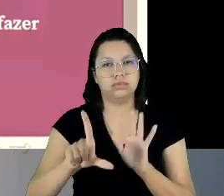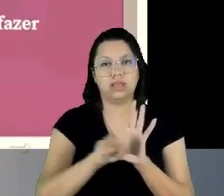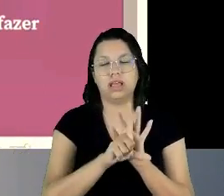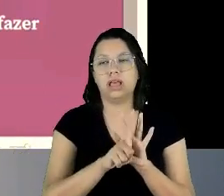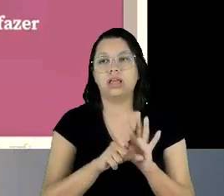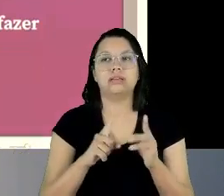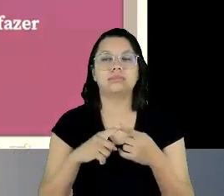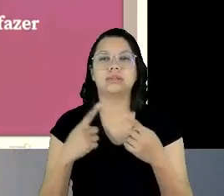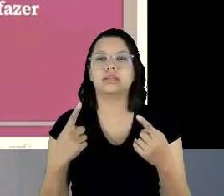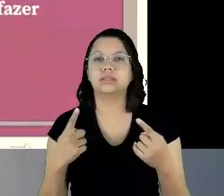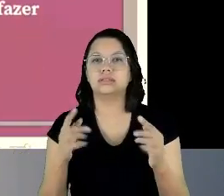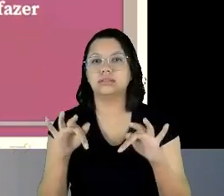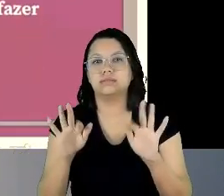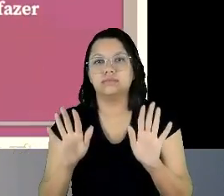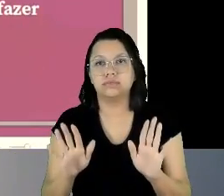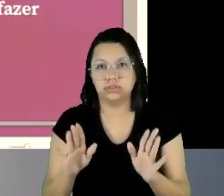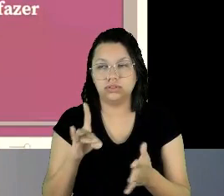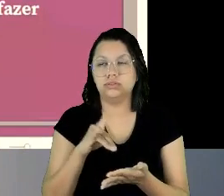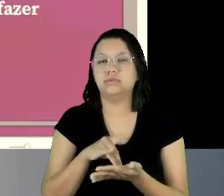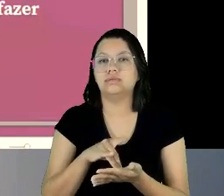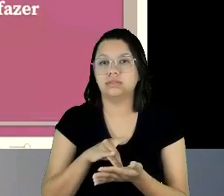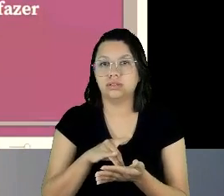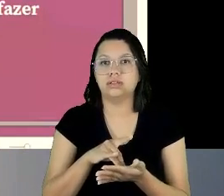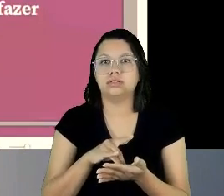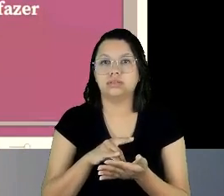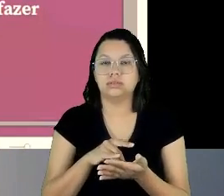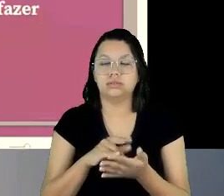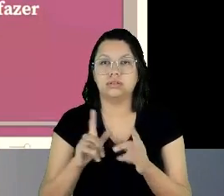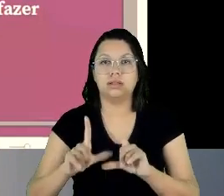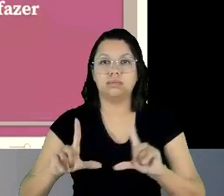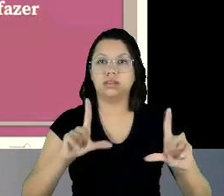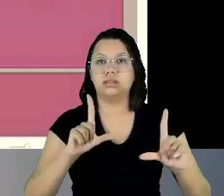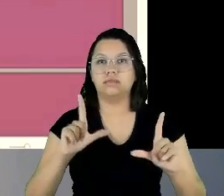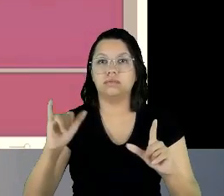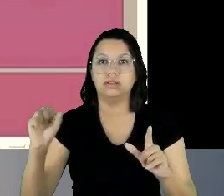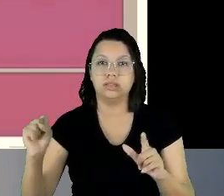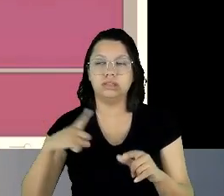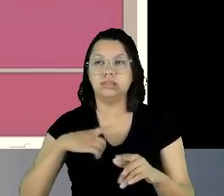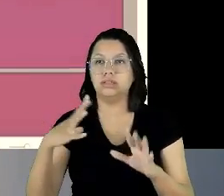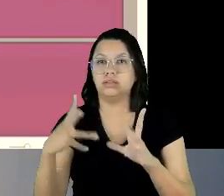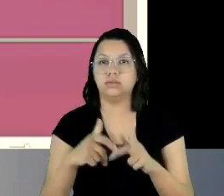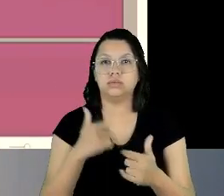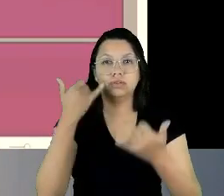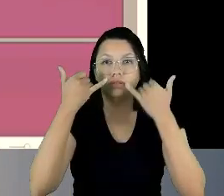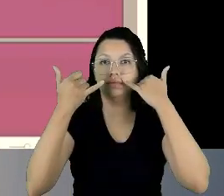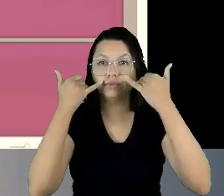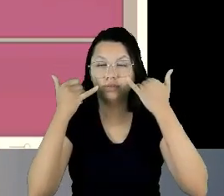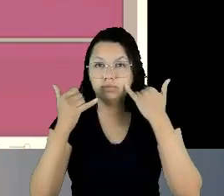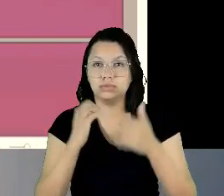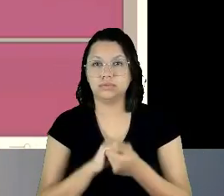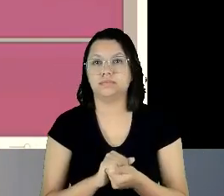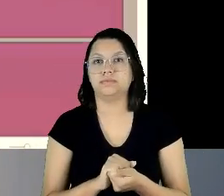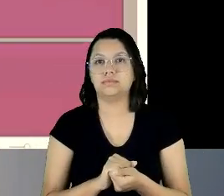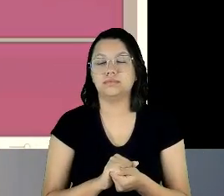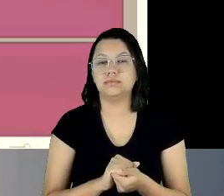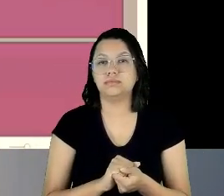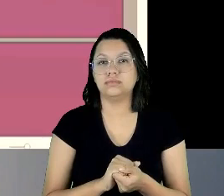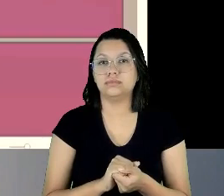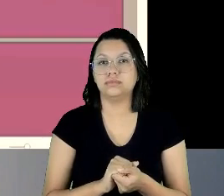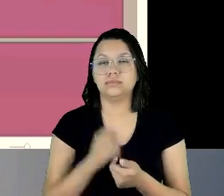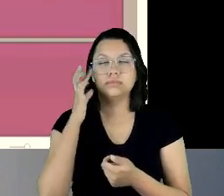lei, mas, enfim, de fato, na página Lisa a gente tem todas essas informações.